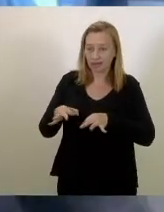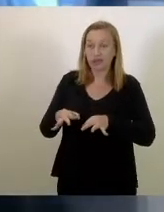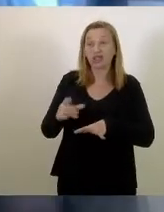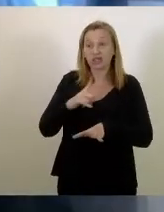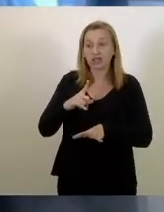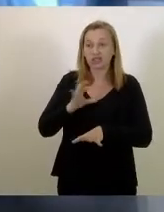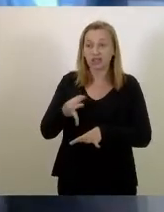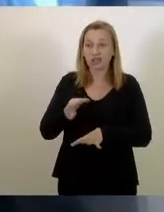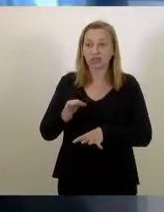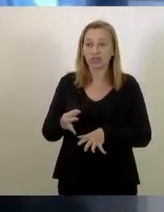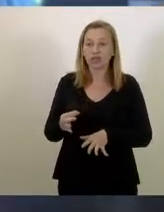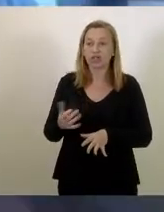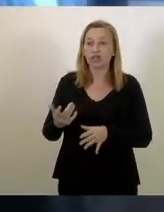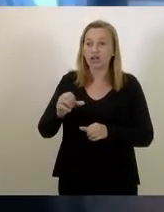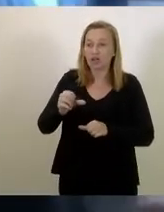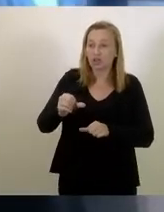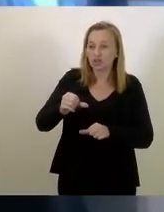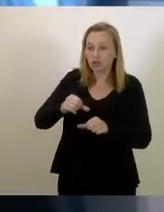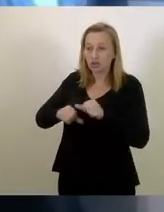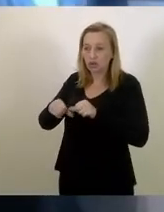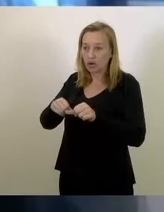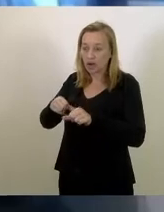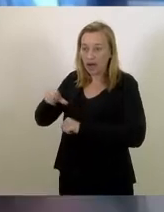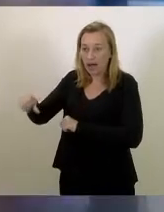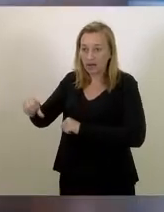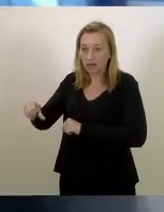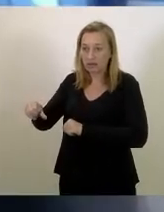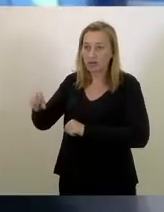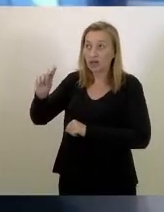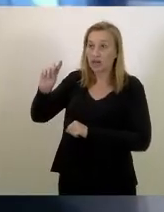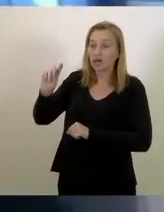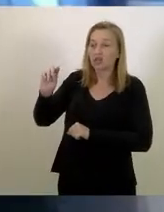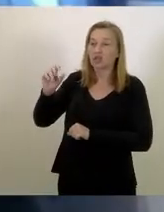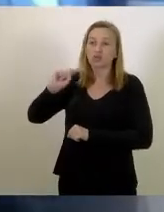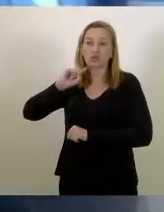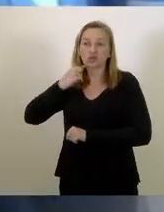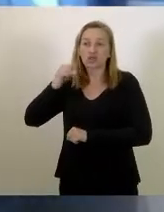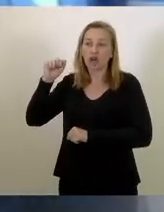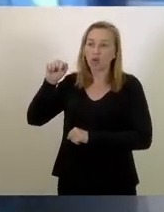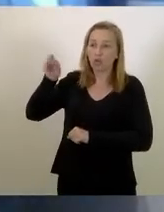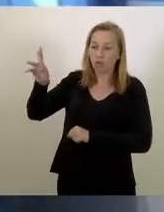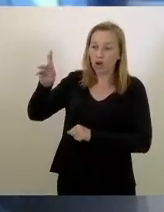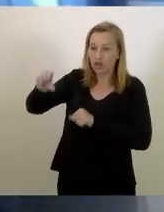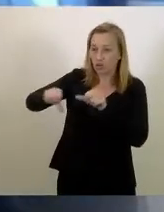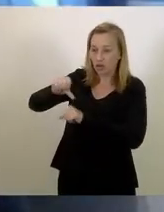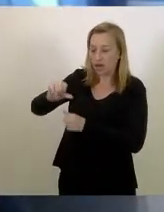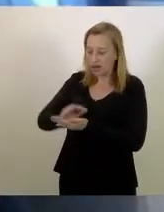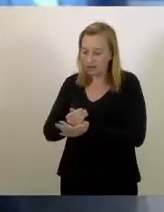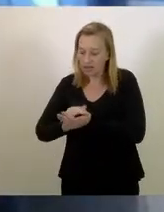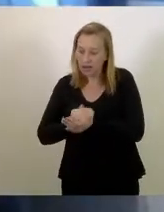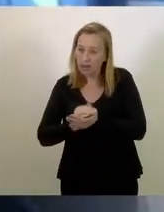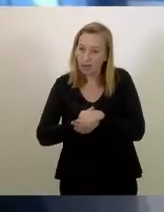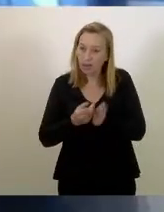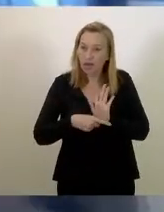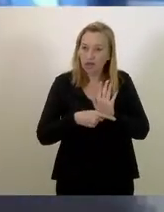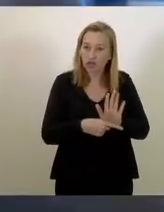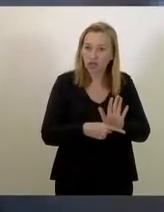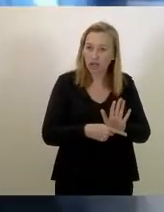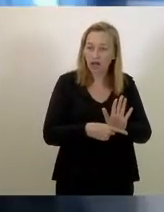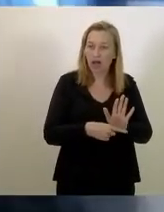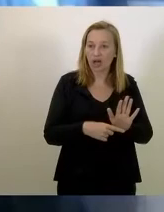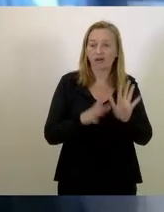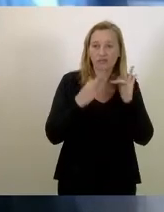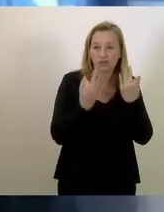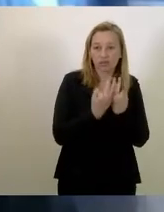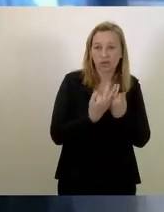então a gente convertia poluição em sabão e emprego e renda para as cooperativas depois